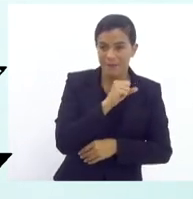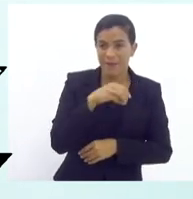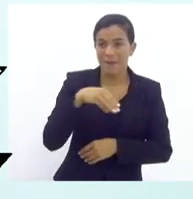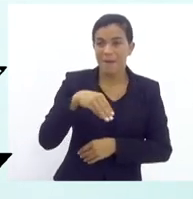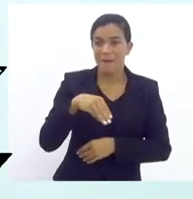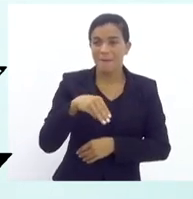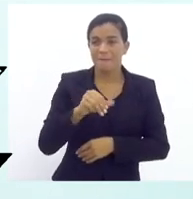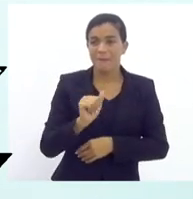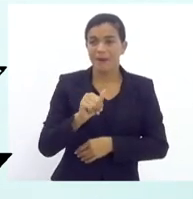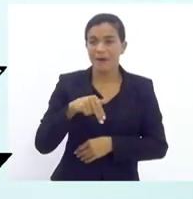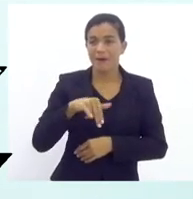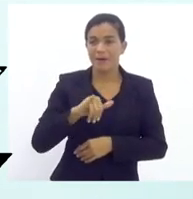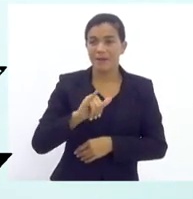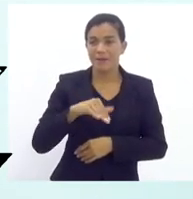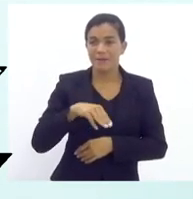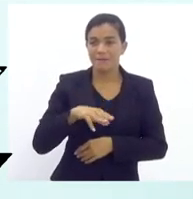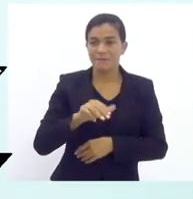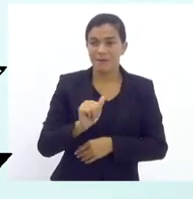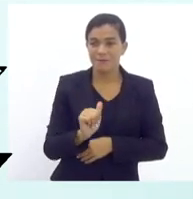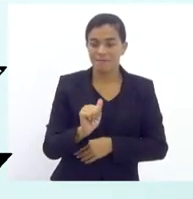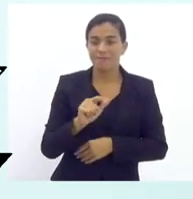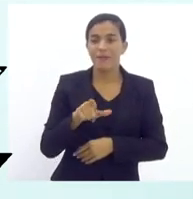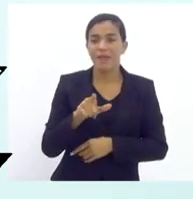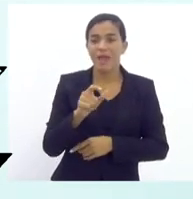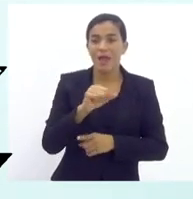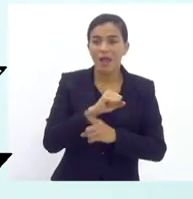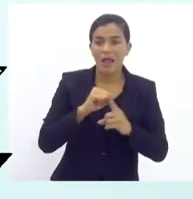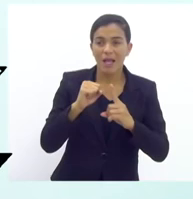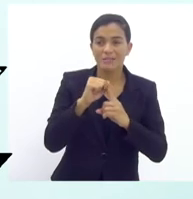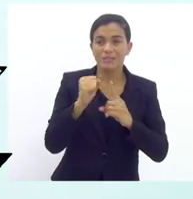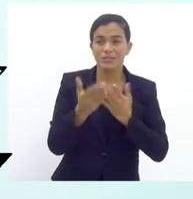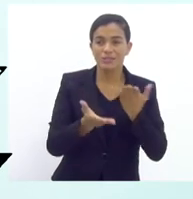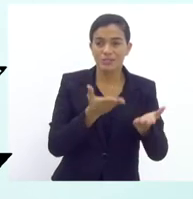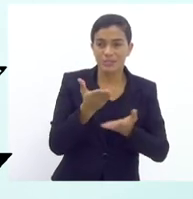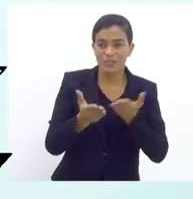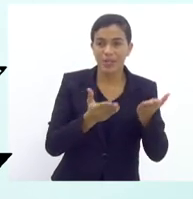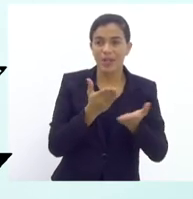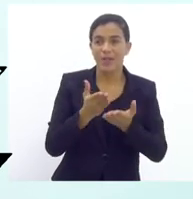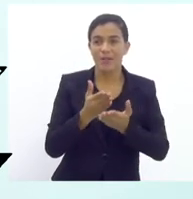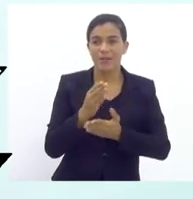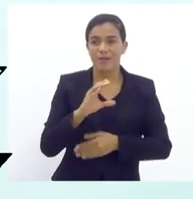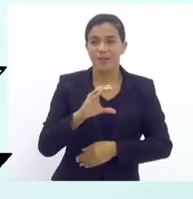Minecraft e assistente social da Cray RJ